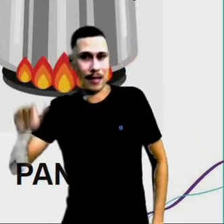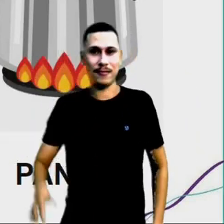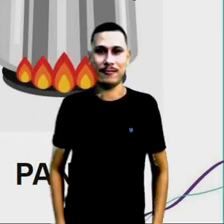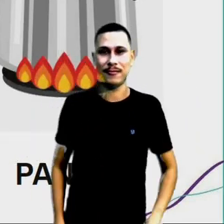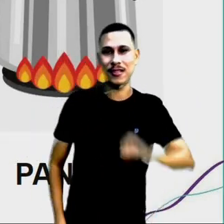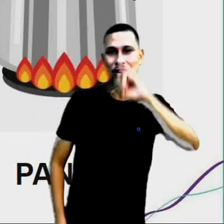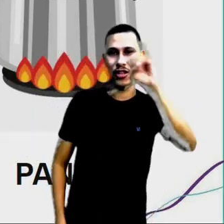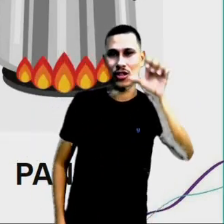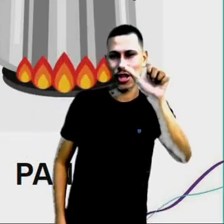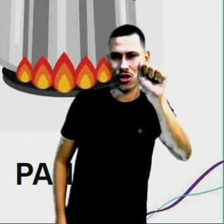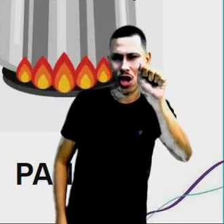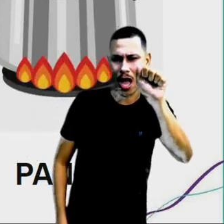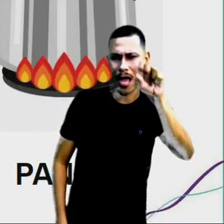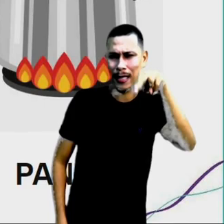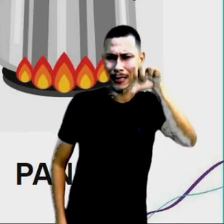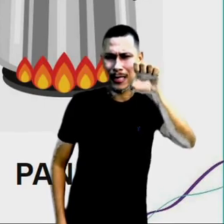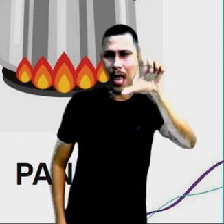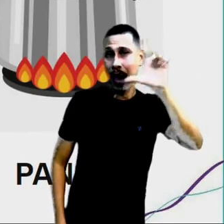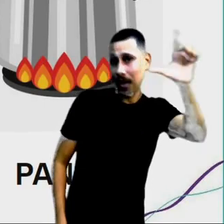janela,